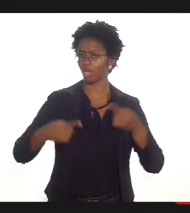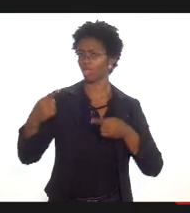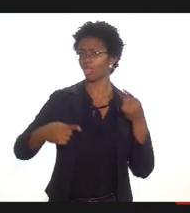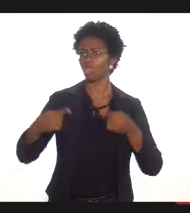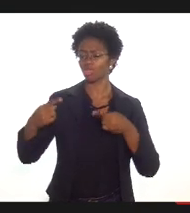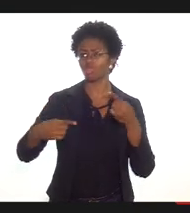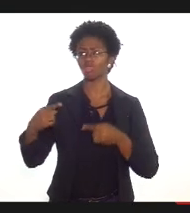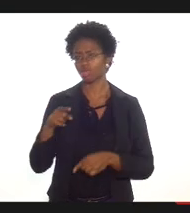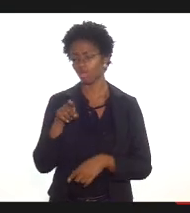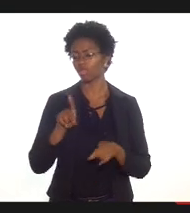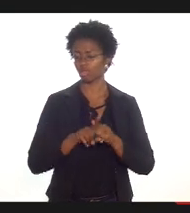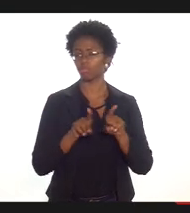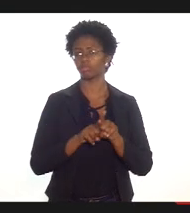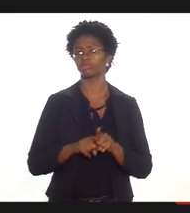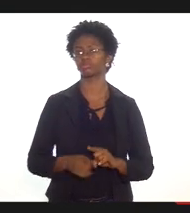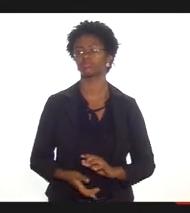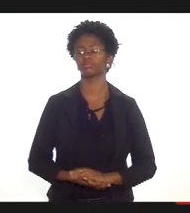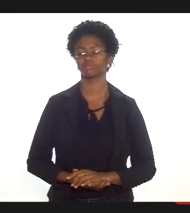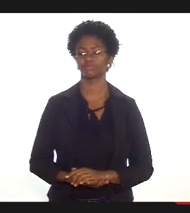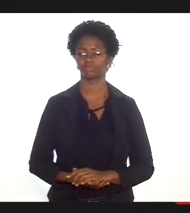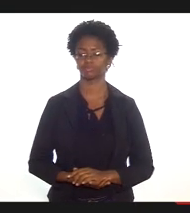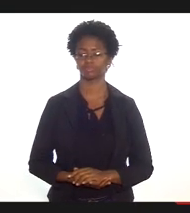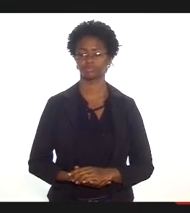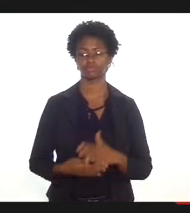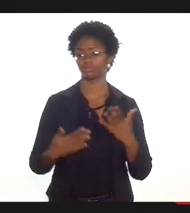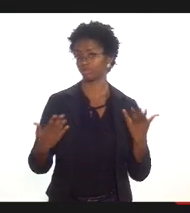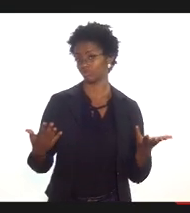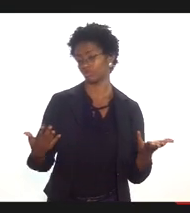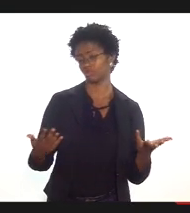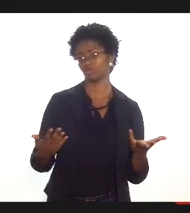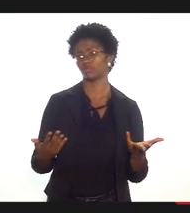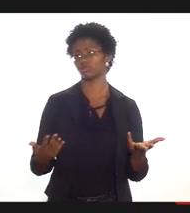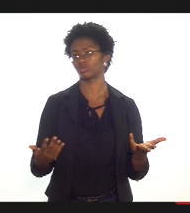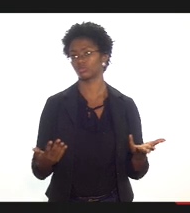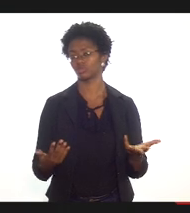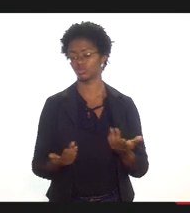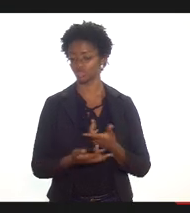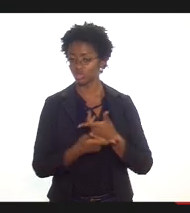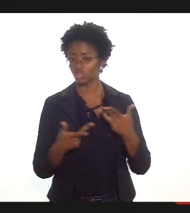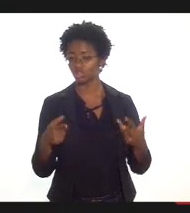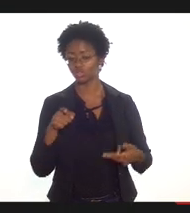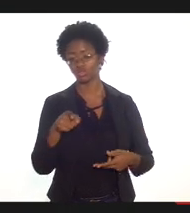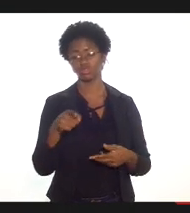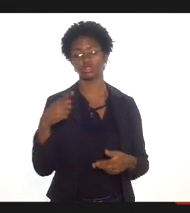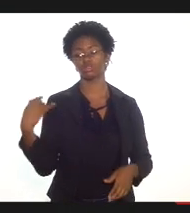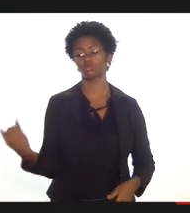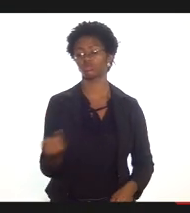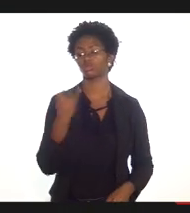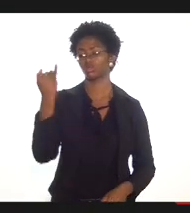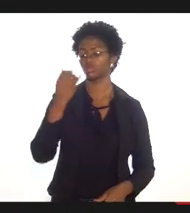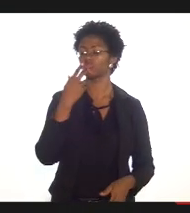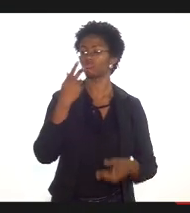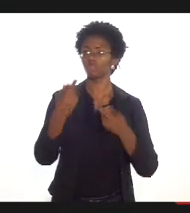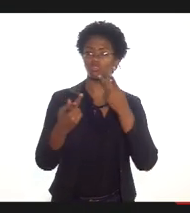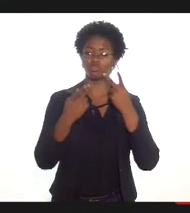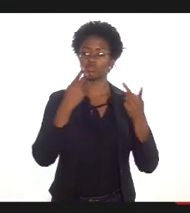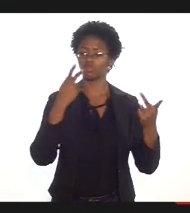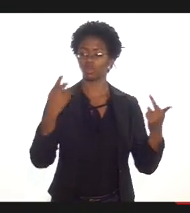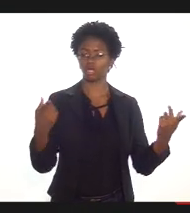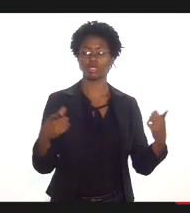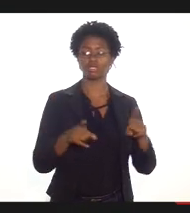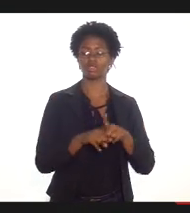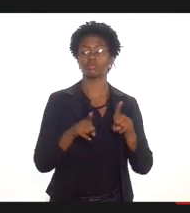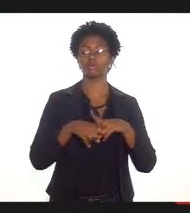sobre essa rede. Então, são essas considerações que é importante a gente trazer e que a